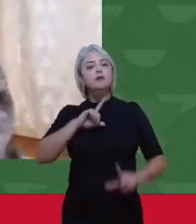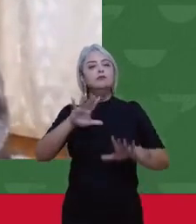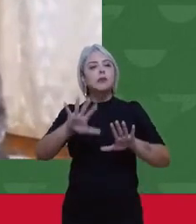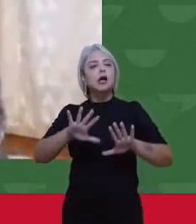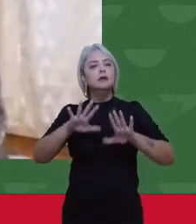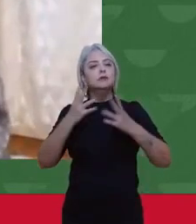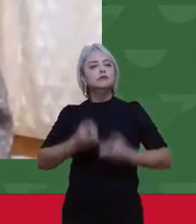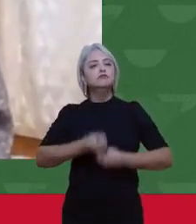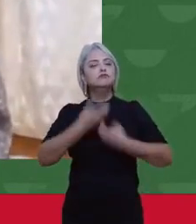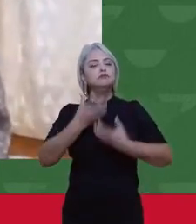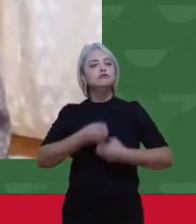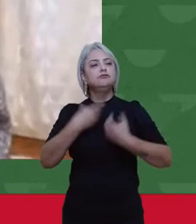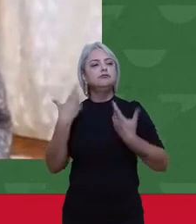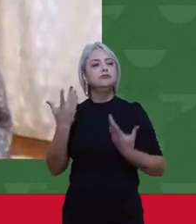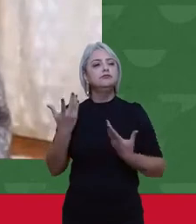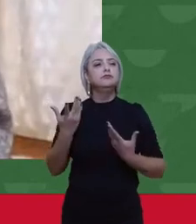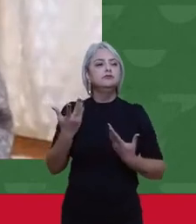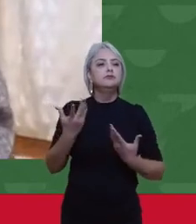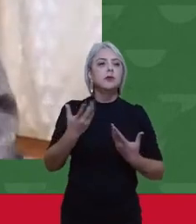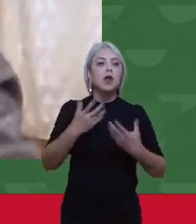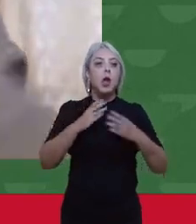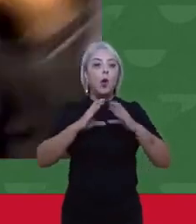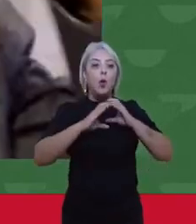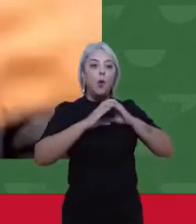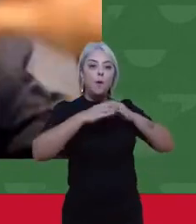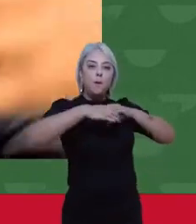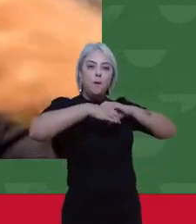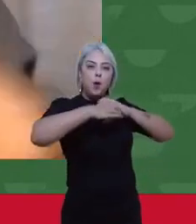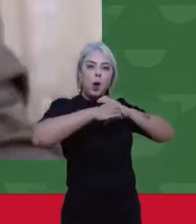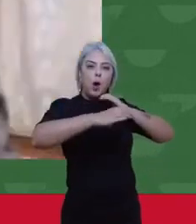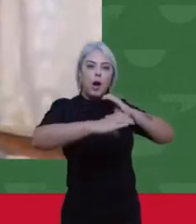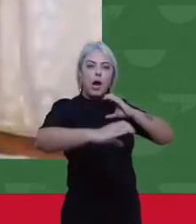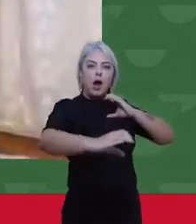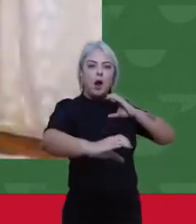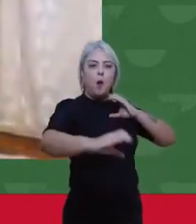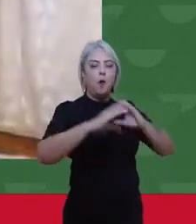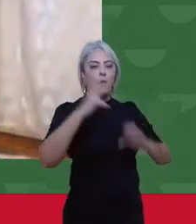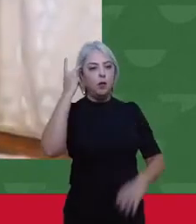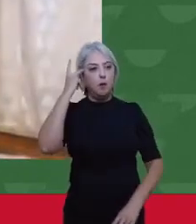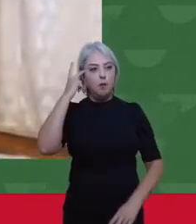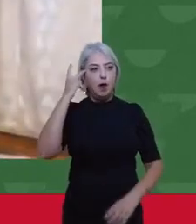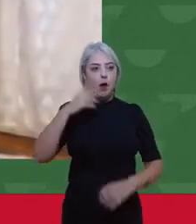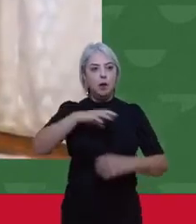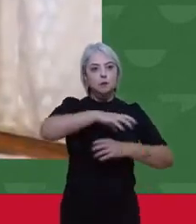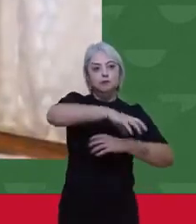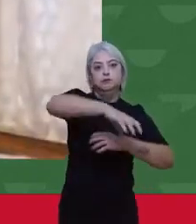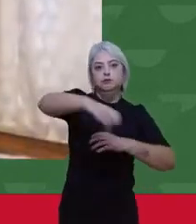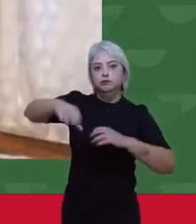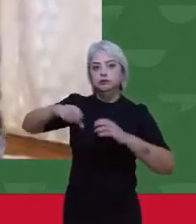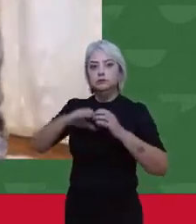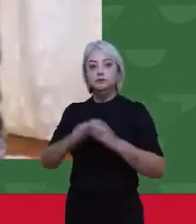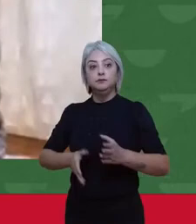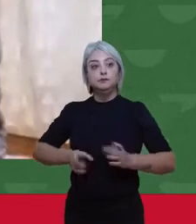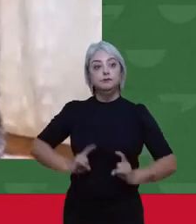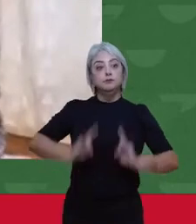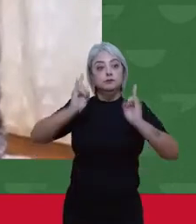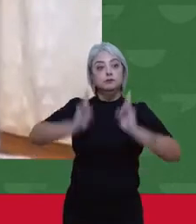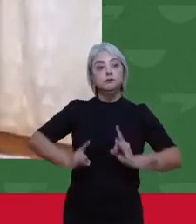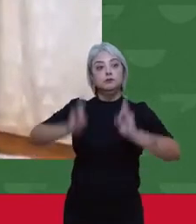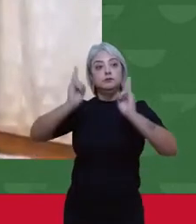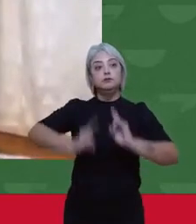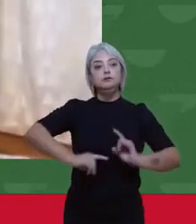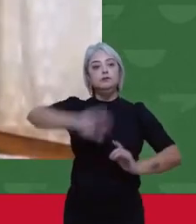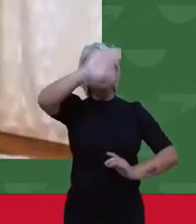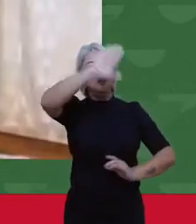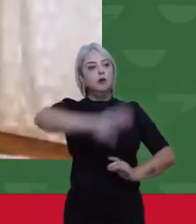está repaginando o Minhocão em São Paulo, né? Aqueles prédios do Minhocão, que estão em volta do Minhocão. Os prédios têm uma